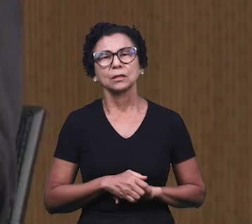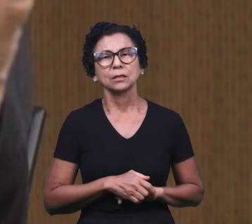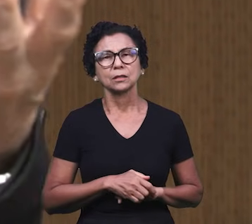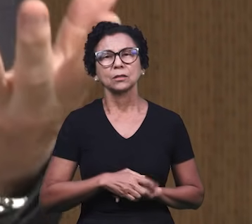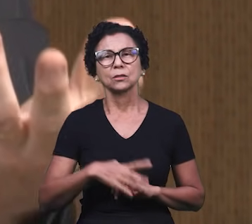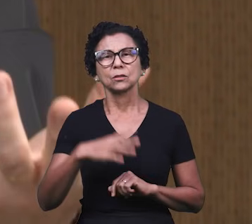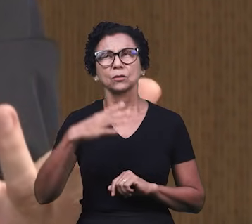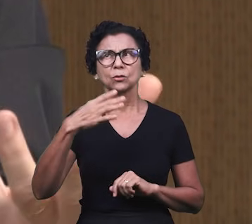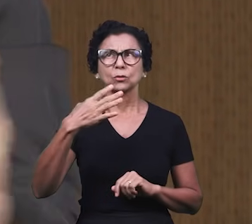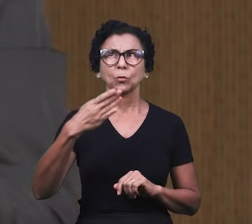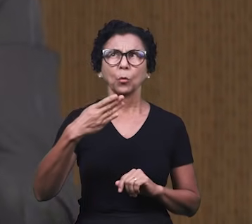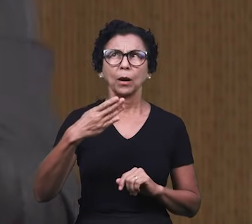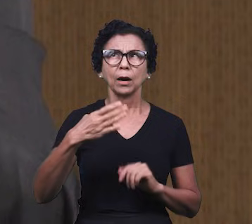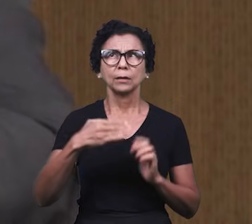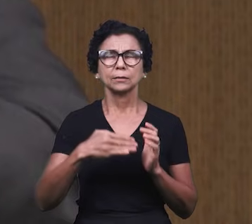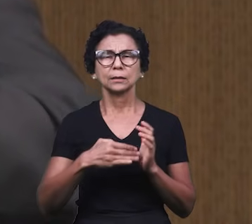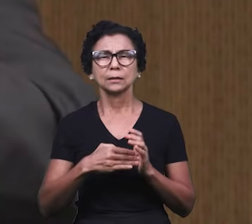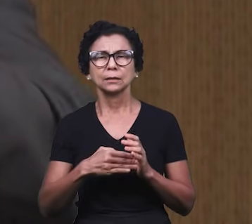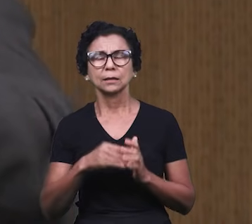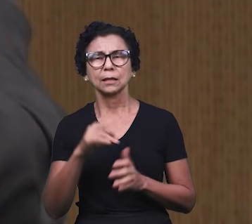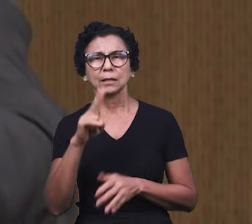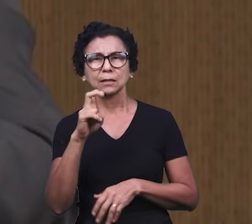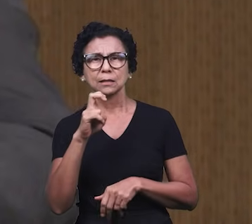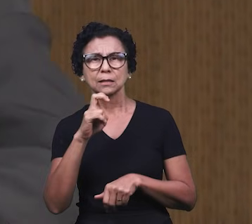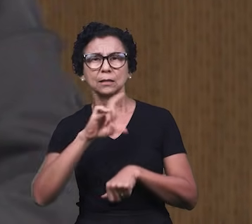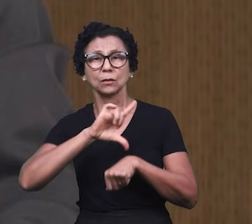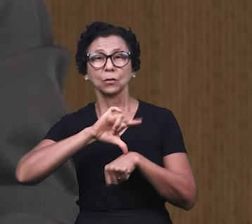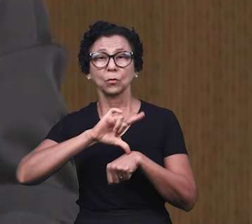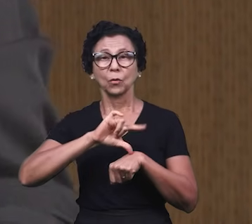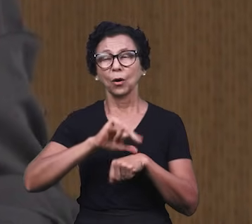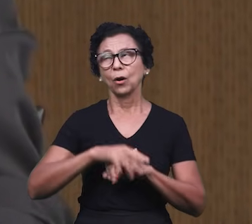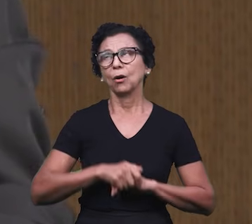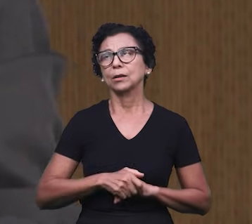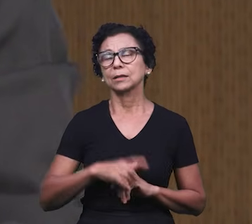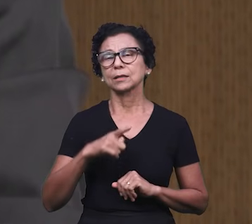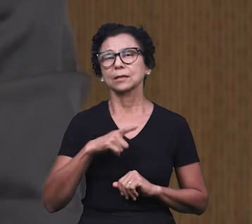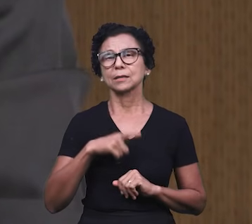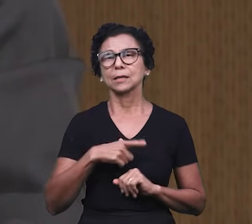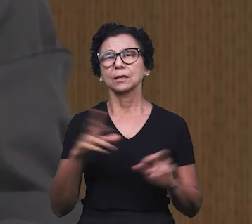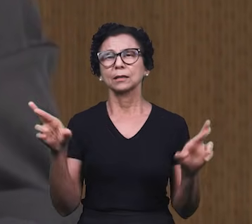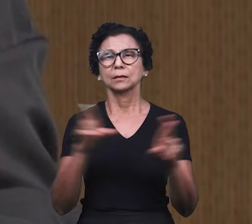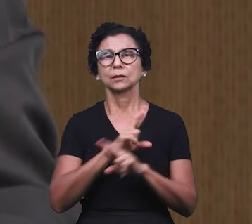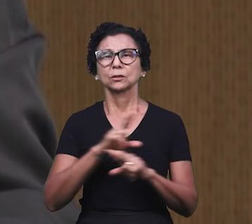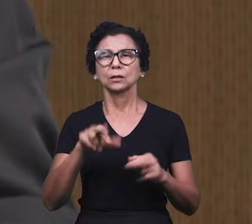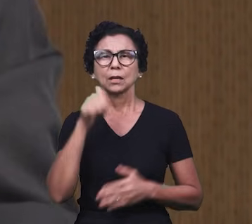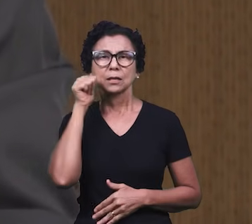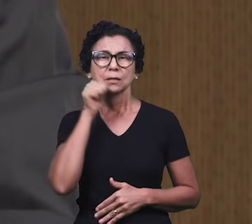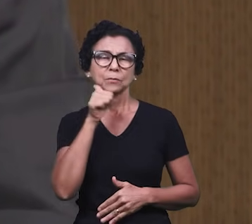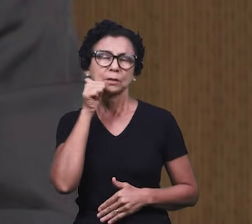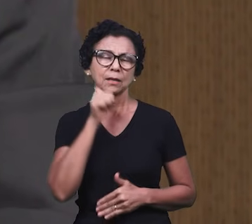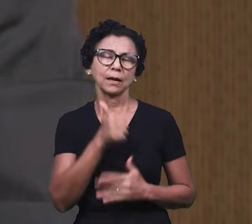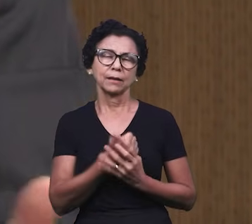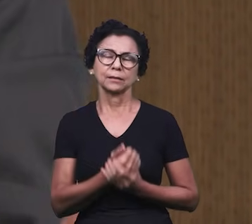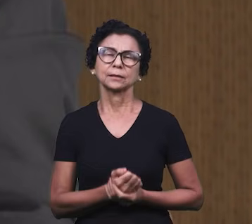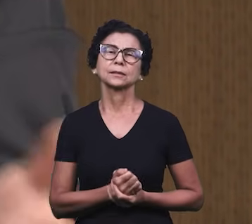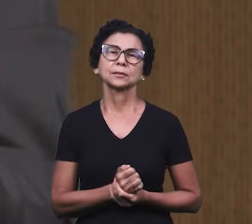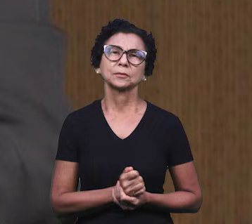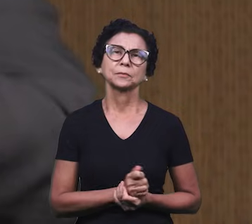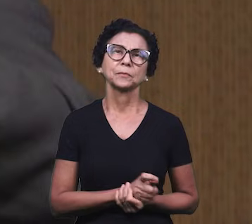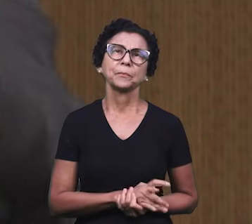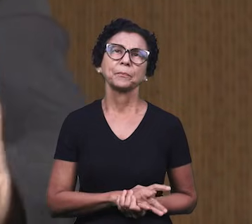17, eu coloco mais assunto assim que envolve as mulheres. Então ali nós temos estética, temos ali nutrição, né?